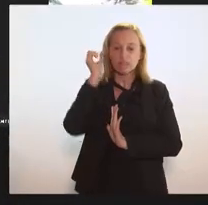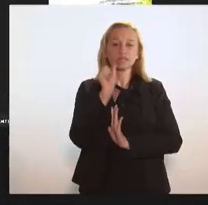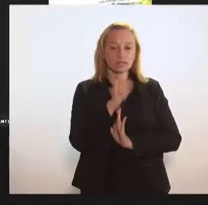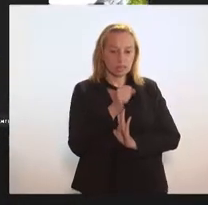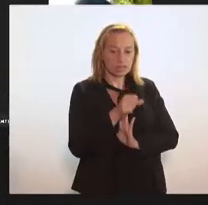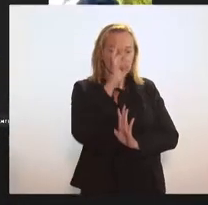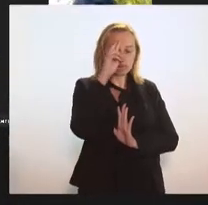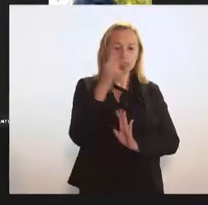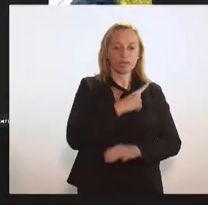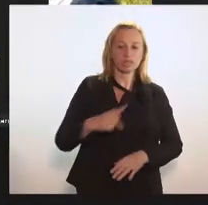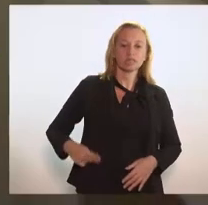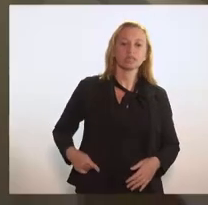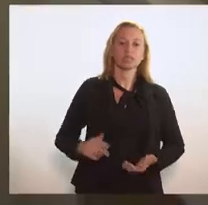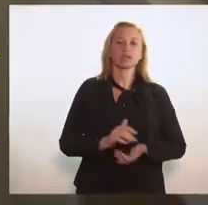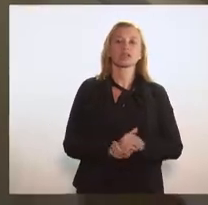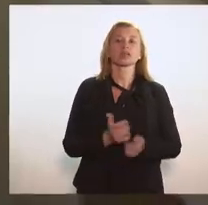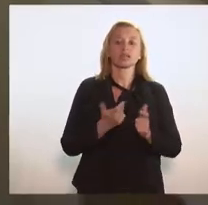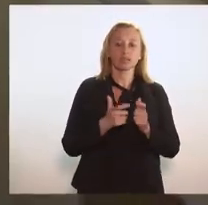oque